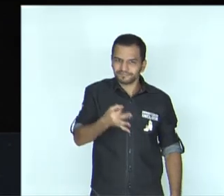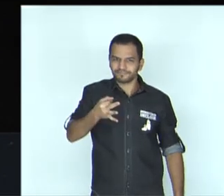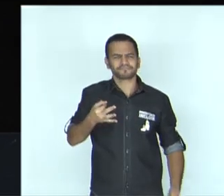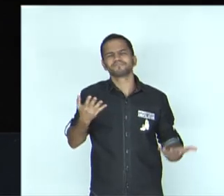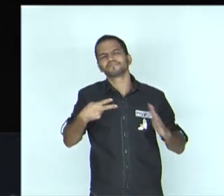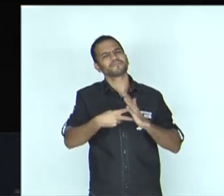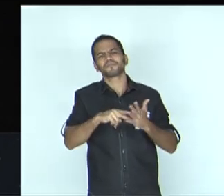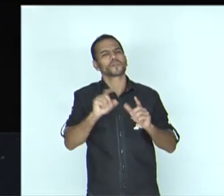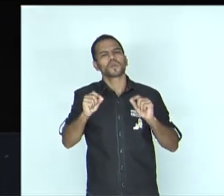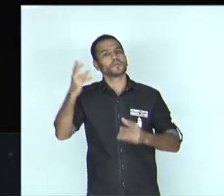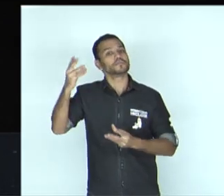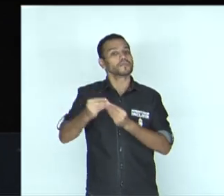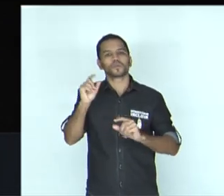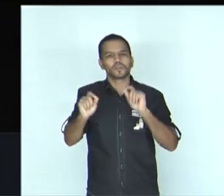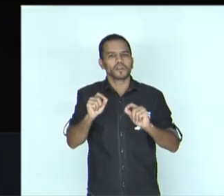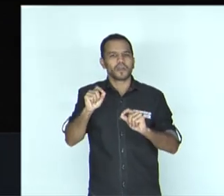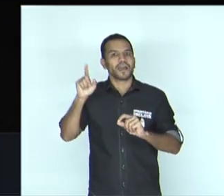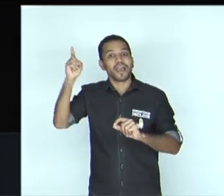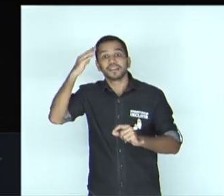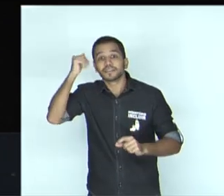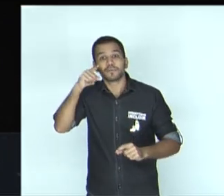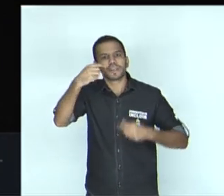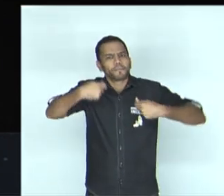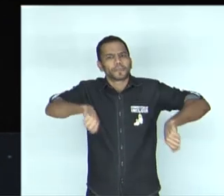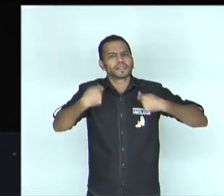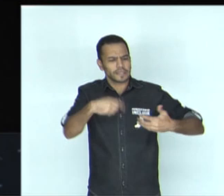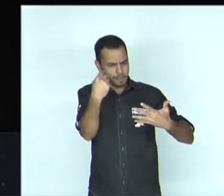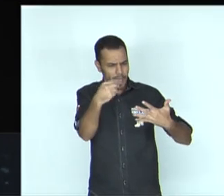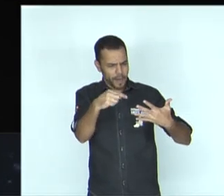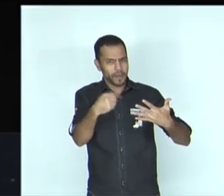Ou seja, ele sabe o que você precisa, porque ele sabe quem você é.